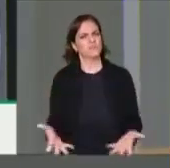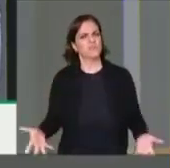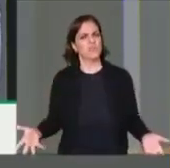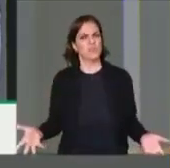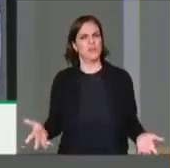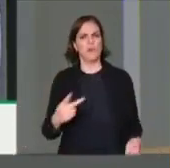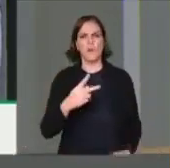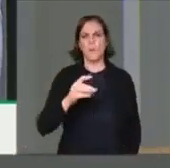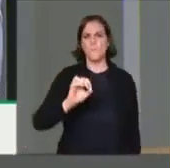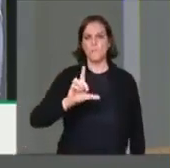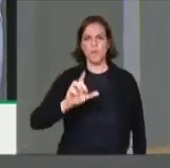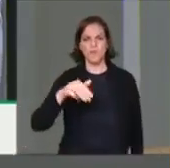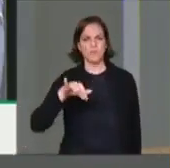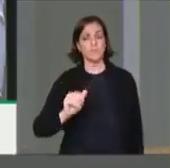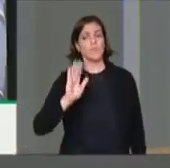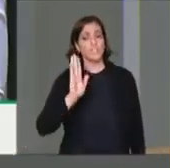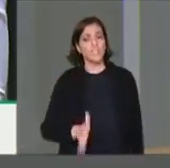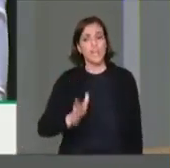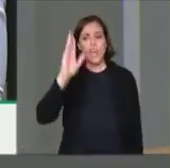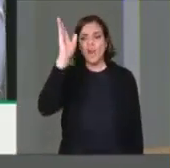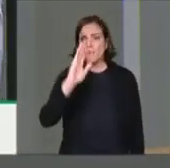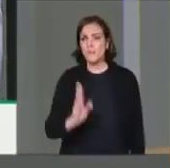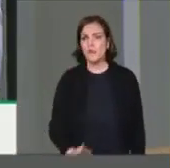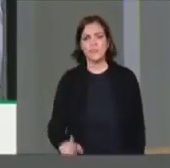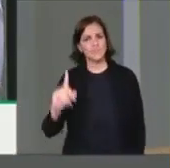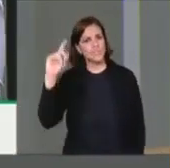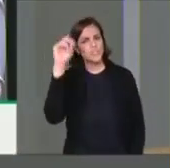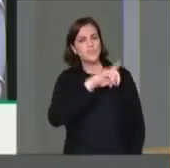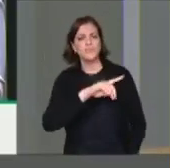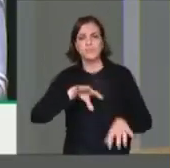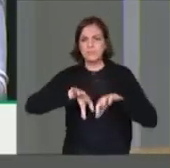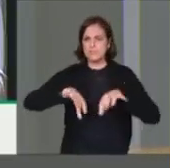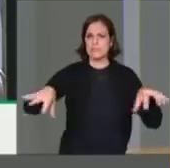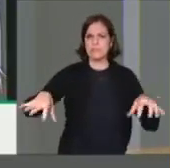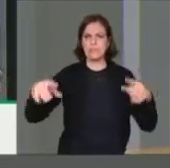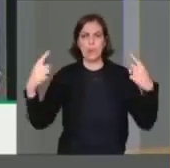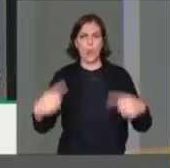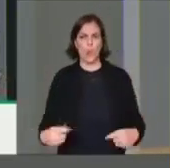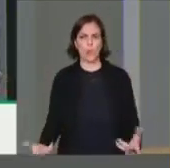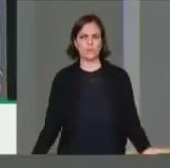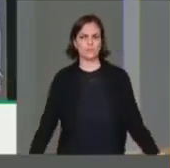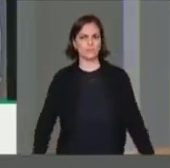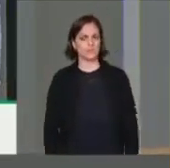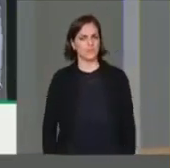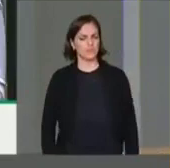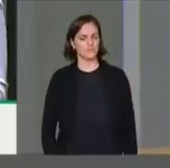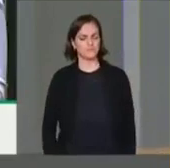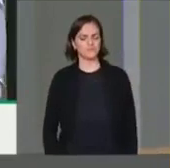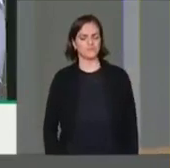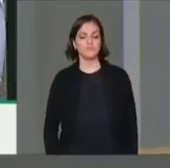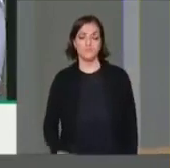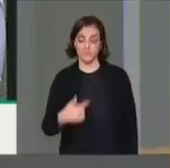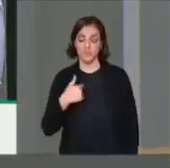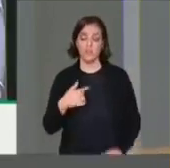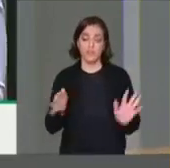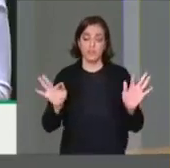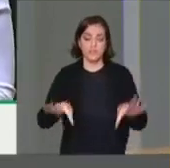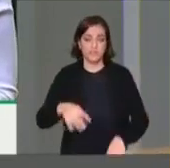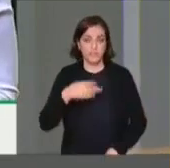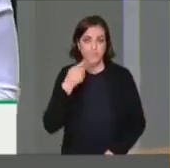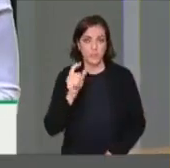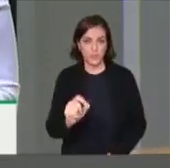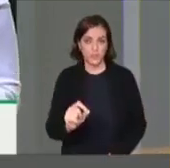senhor presidente, que já se encontra extremamente polarizado. Eu quero aqui encerrar e dizer que, acima de tudo,